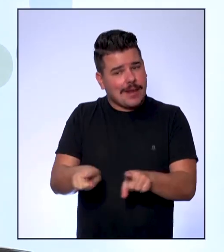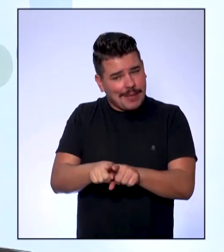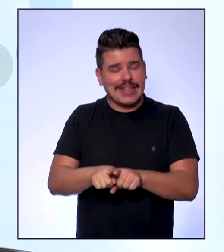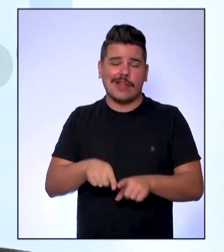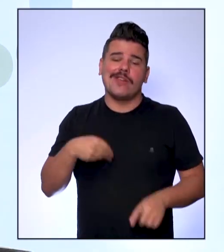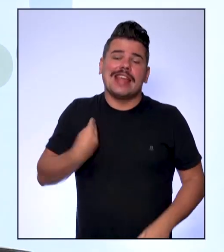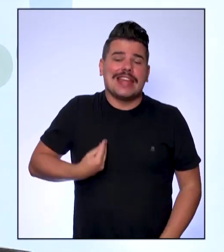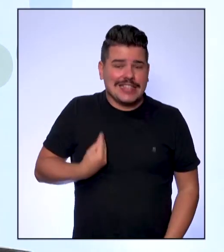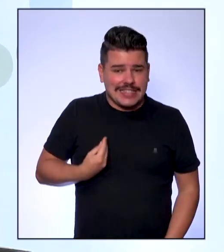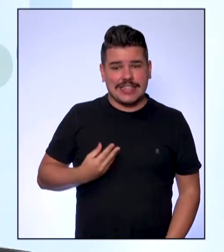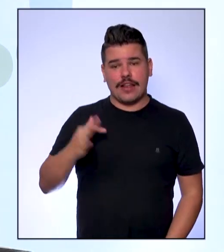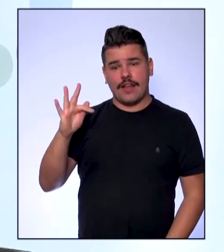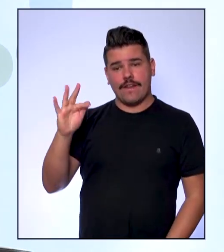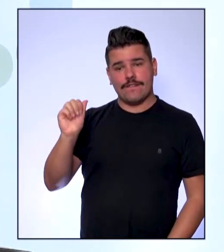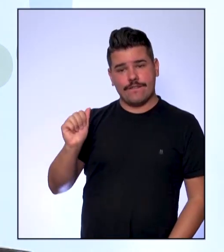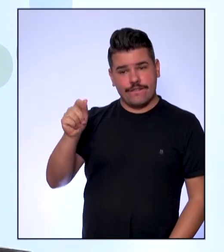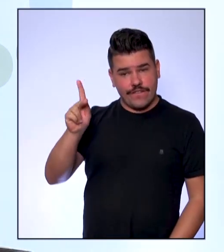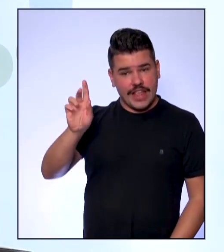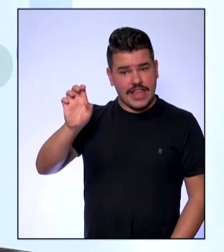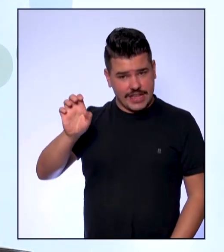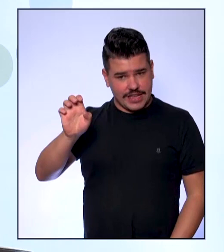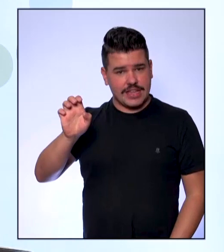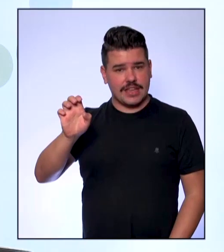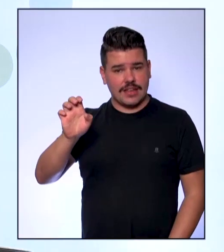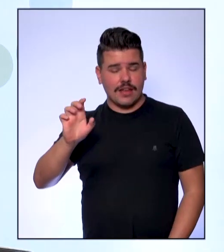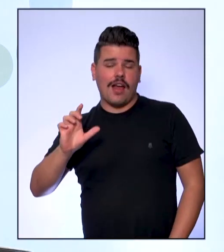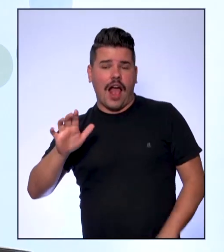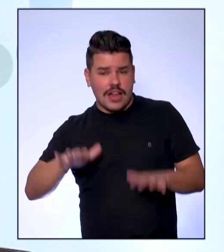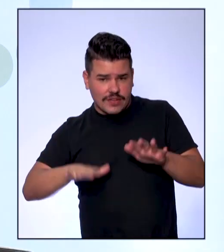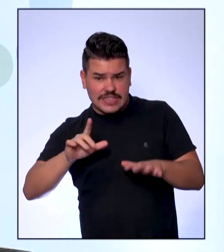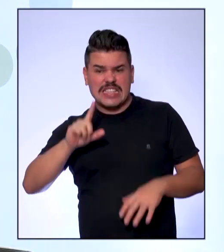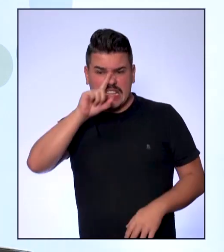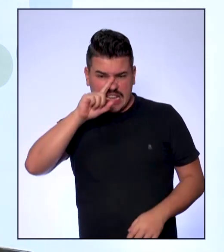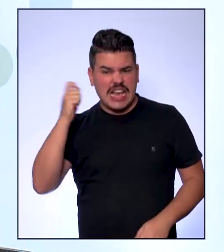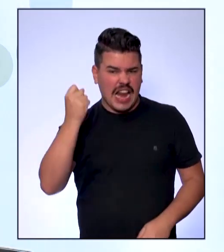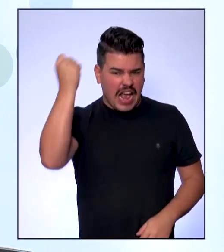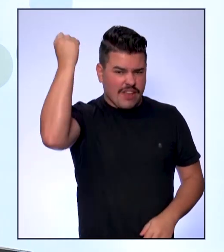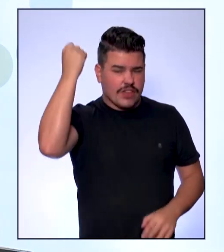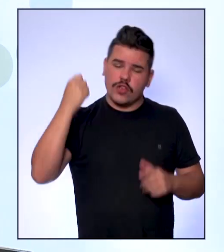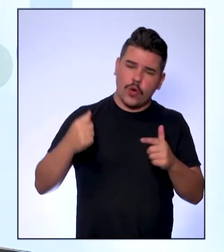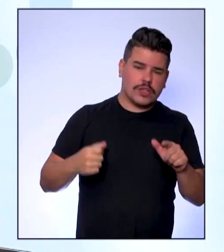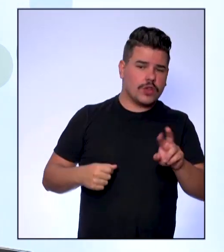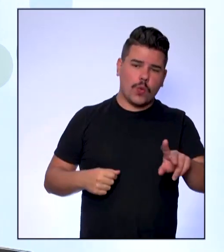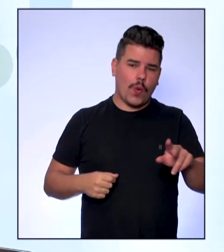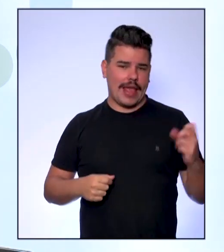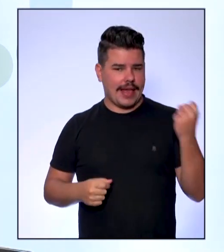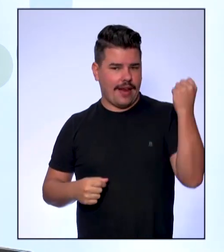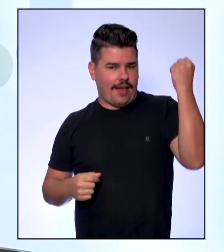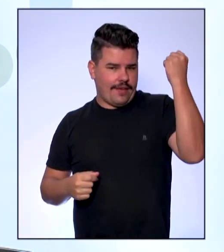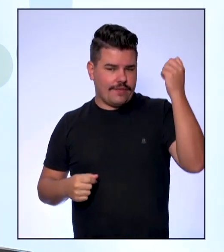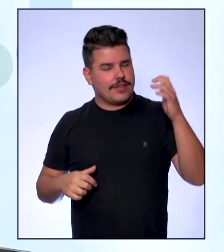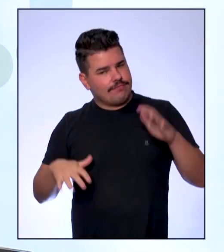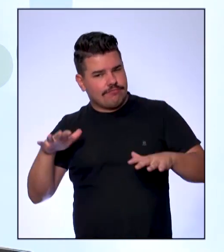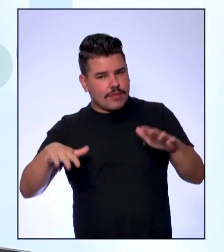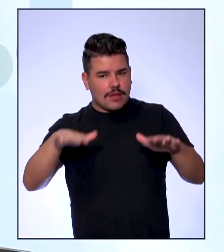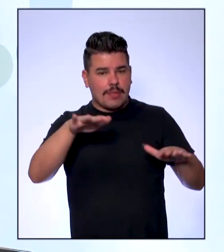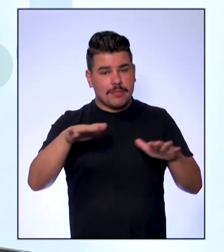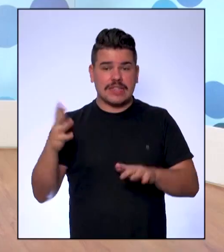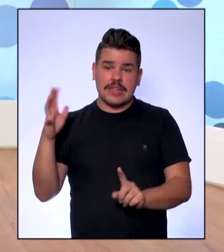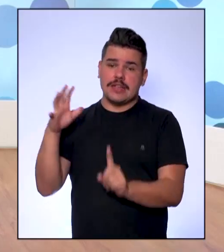existem tipos de fake news que não são tão graves, mas existem outras que podem ter um impacto muito grande na vida das